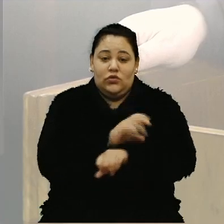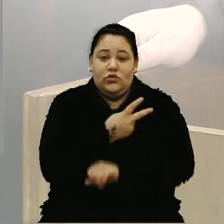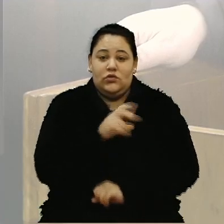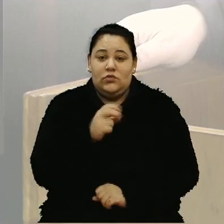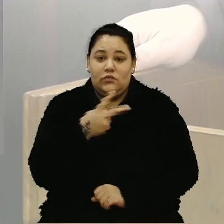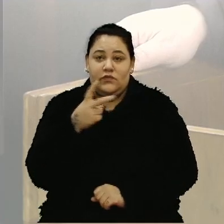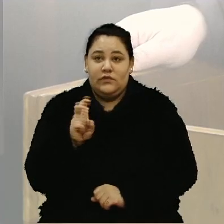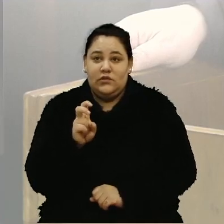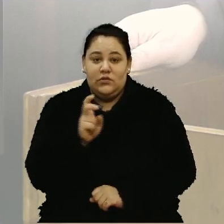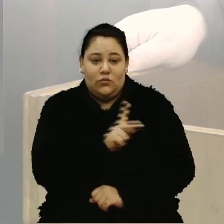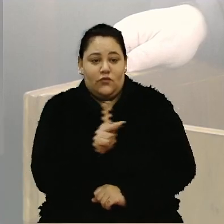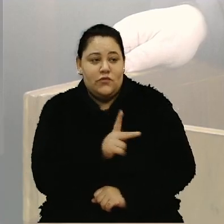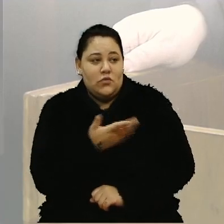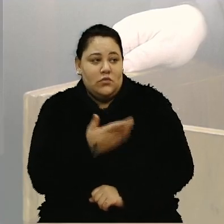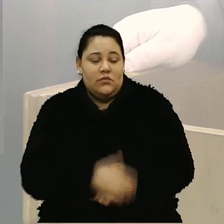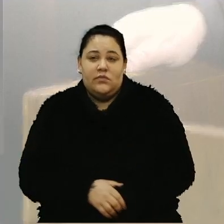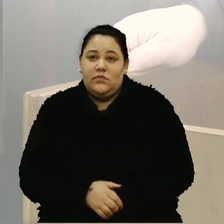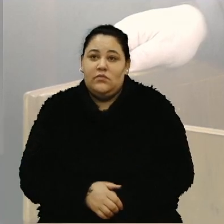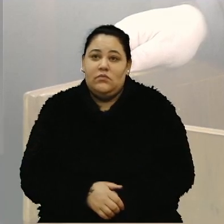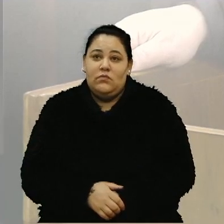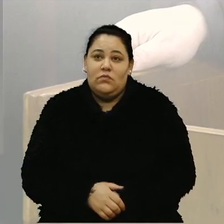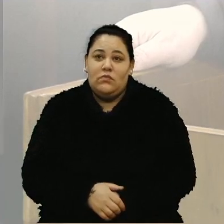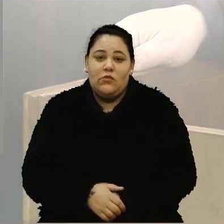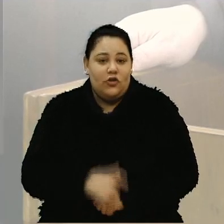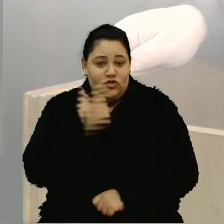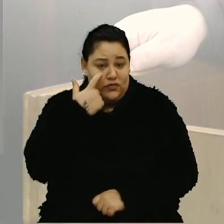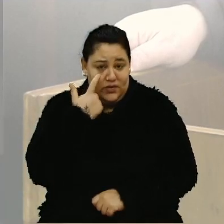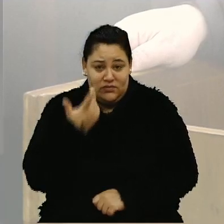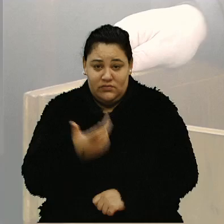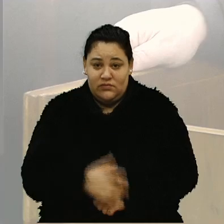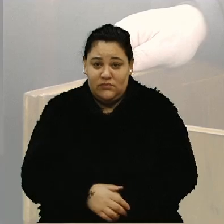2025, professor. Vocês já viram isso?